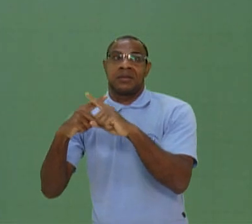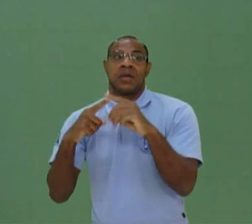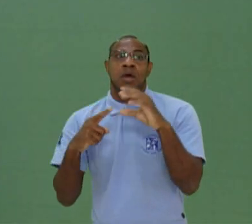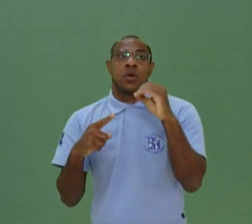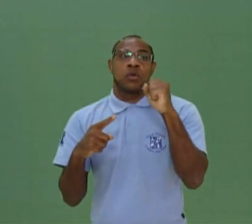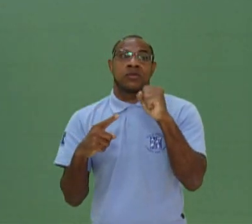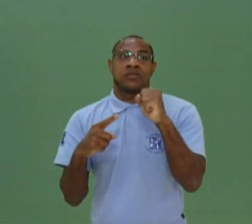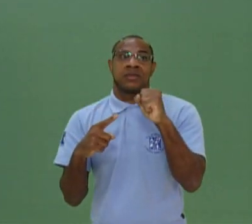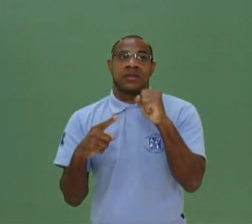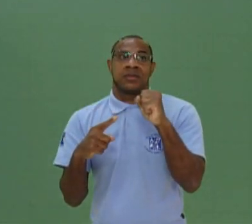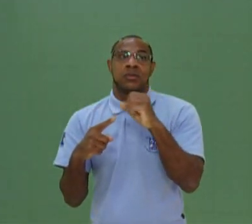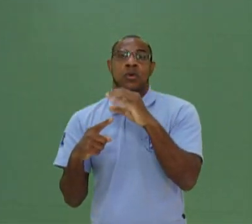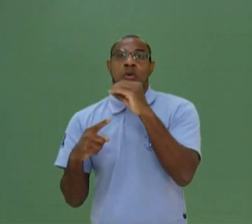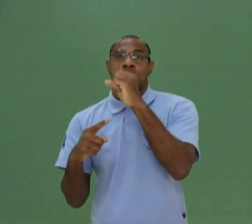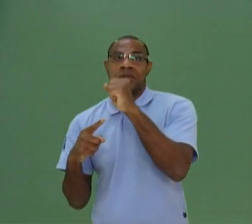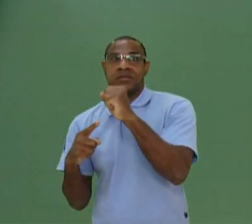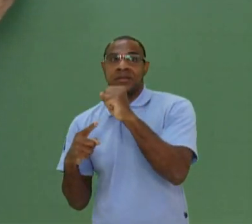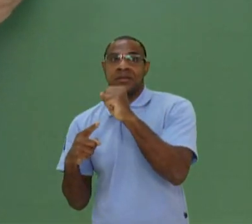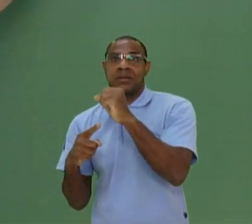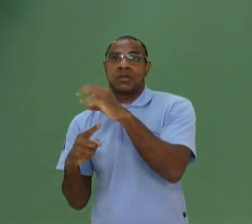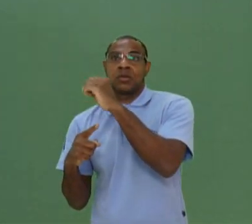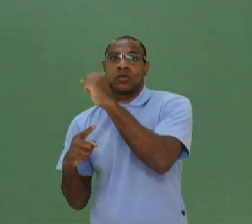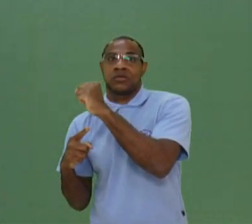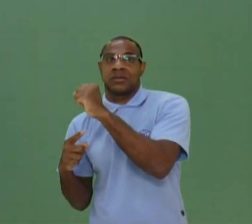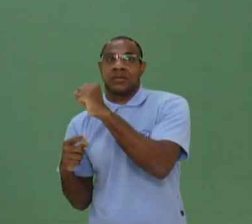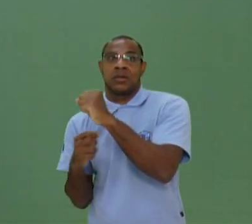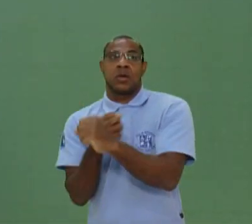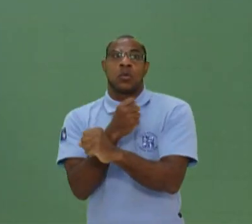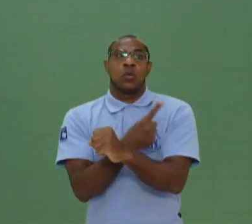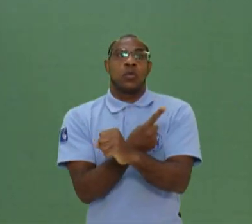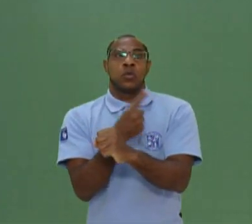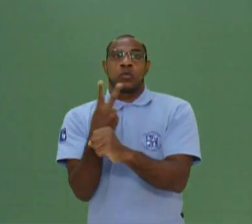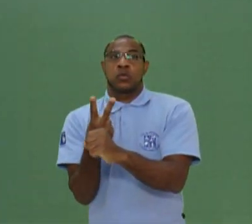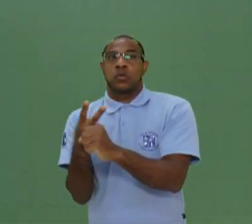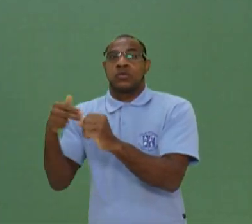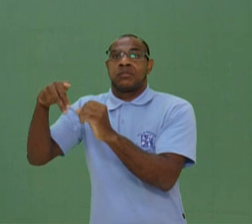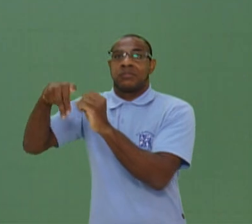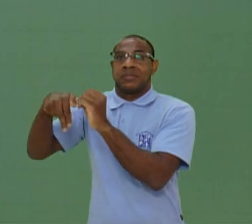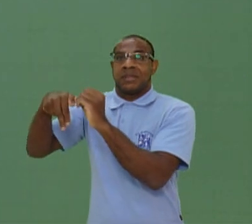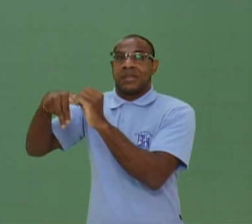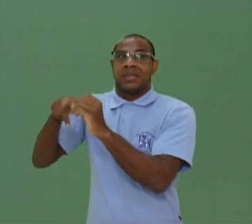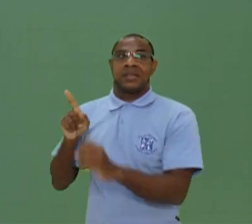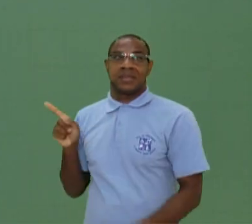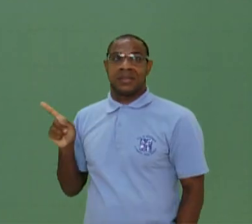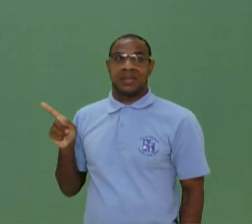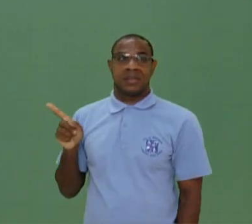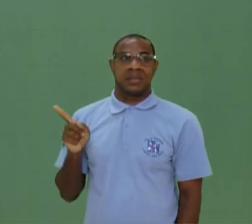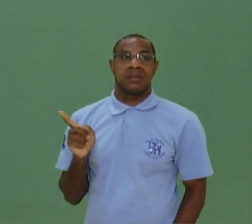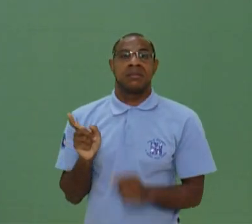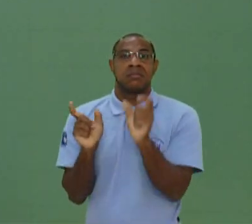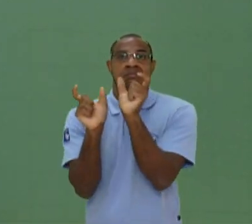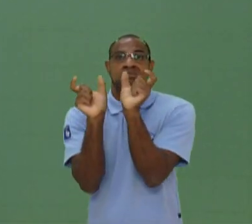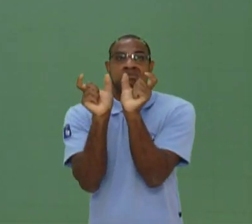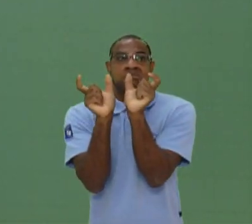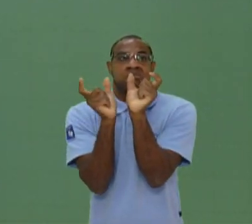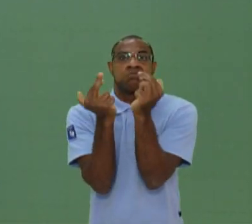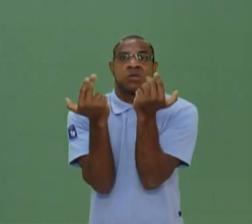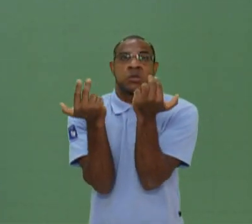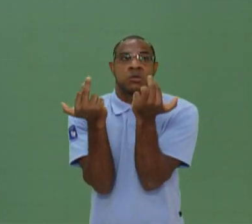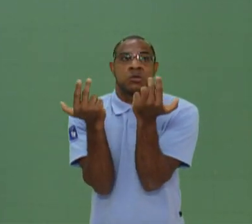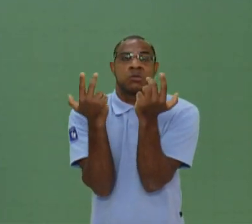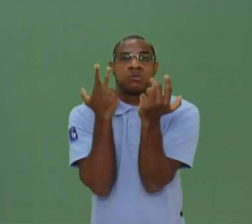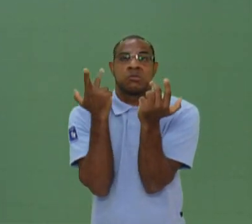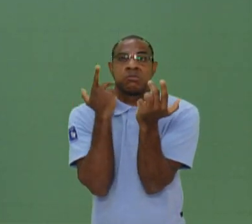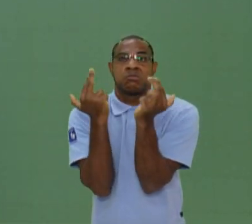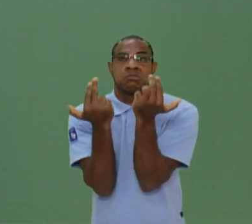cosseno, cosseno, cosseno. Isto aqui é um termo comum? É um termo comum. Então, é como se